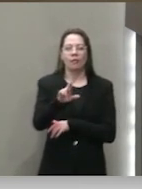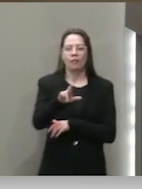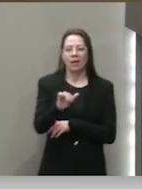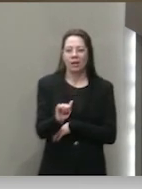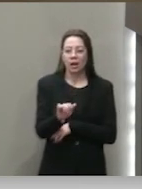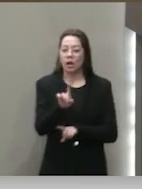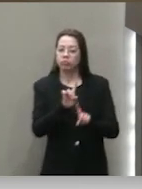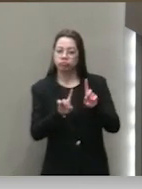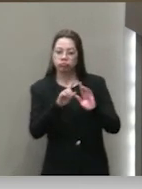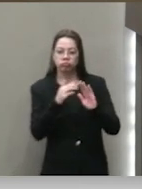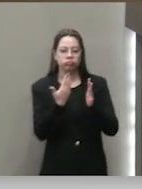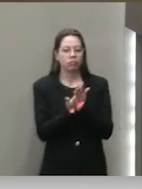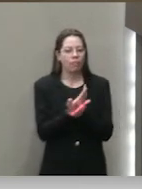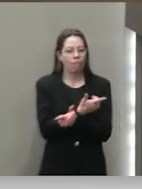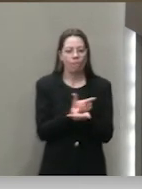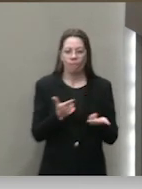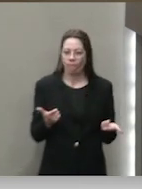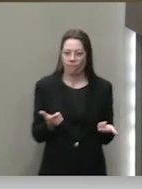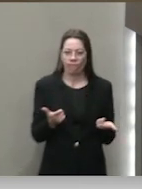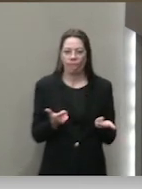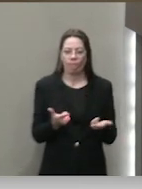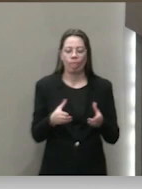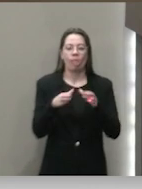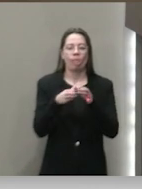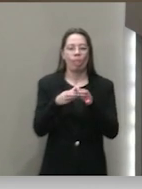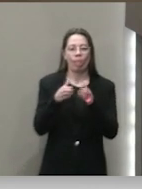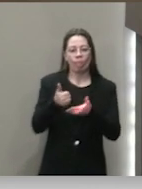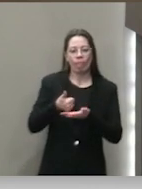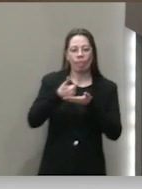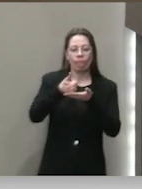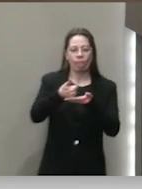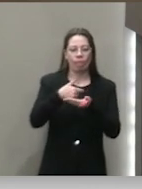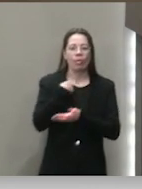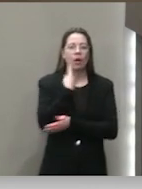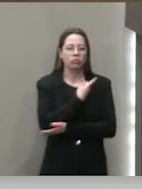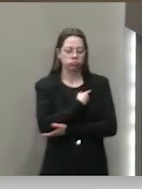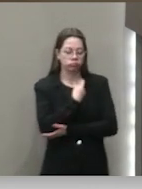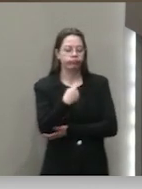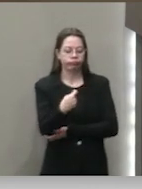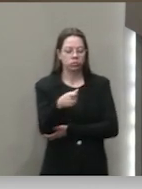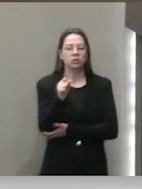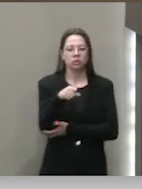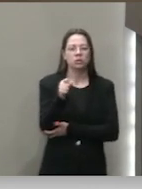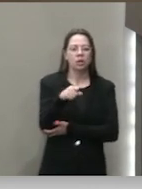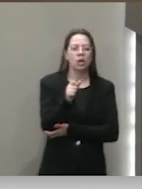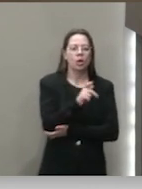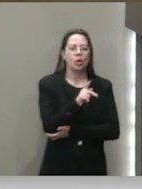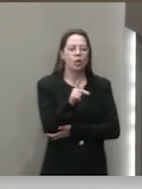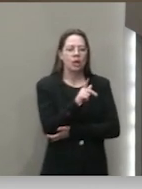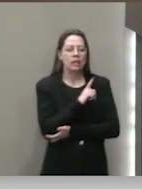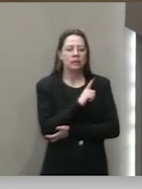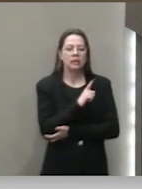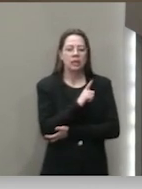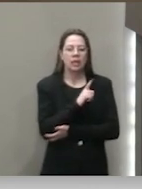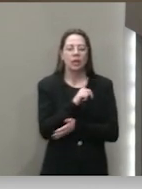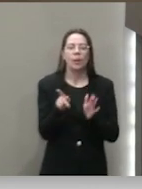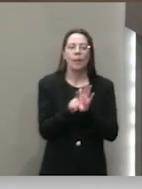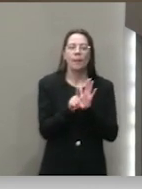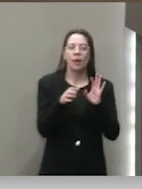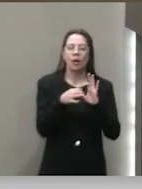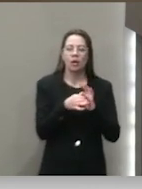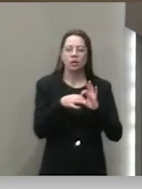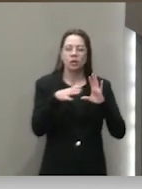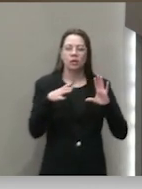seus alvarás em dia. Equipes de apoio, a gente precisa que os professores tenham à sua